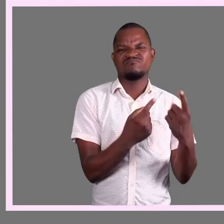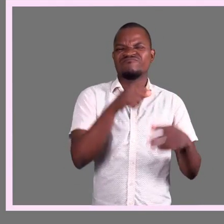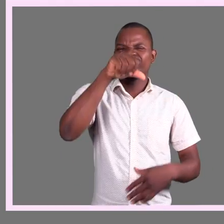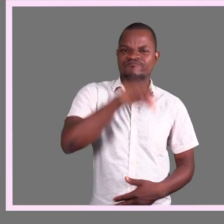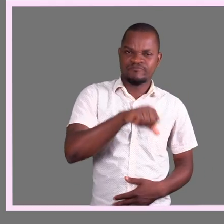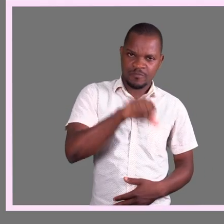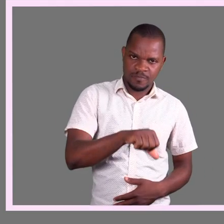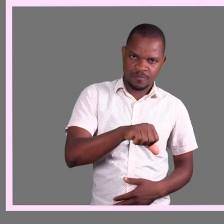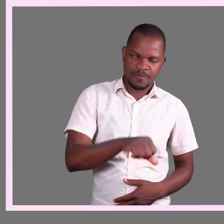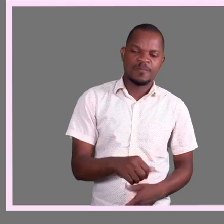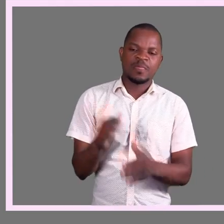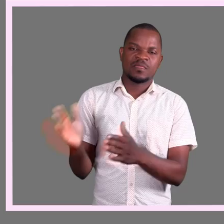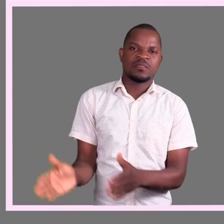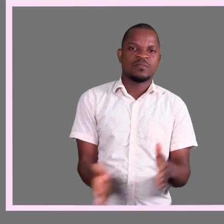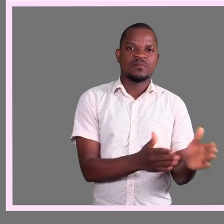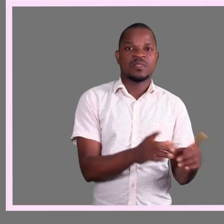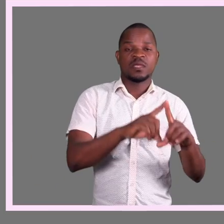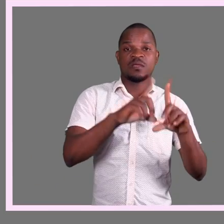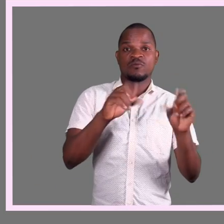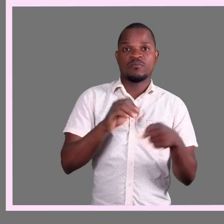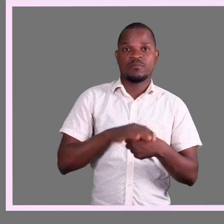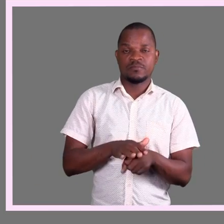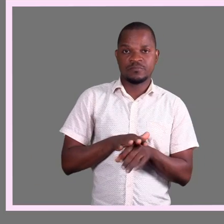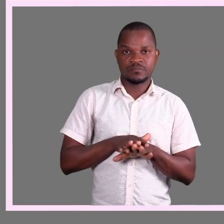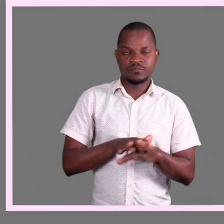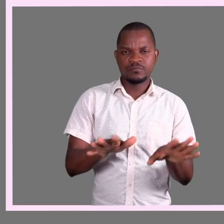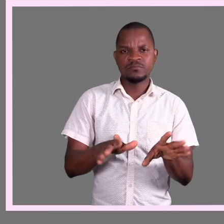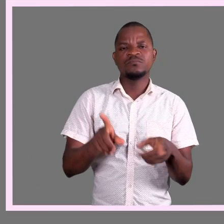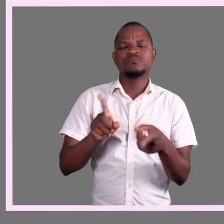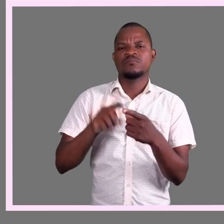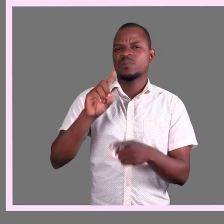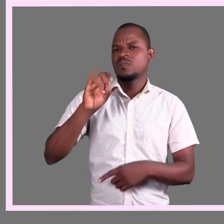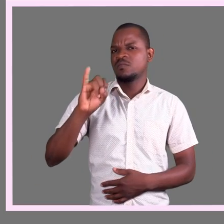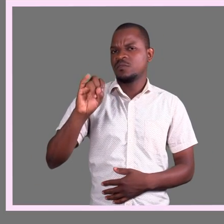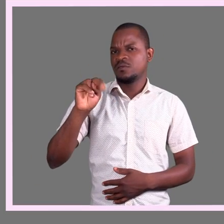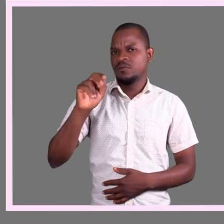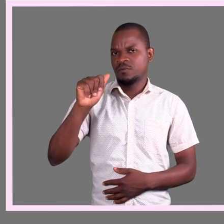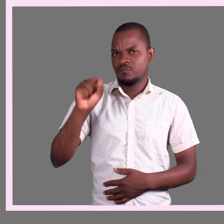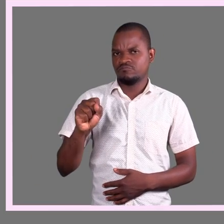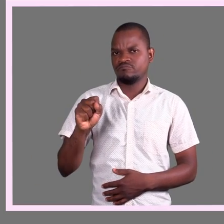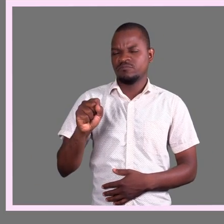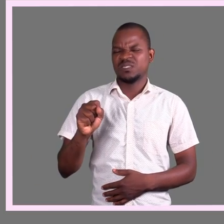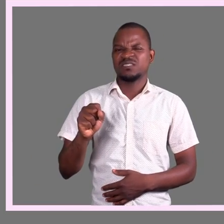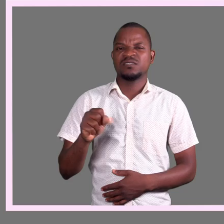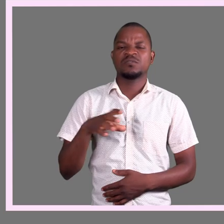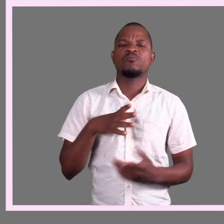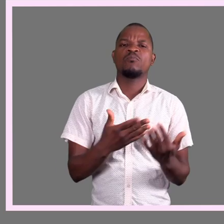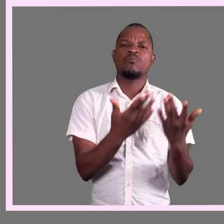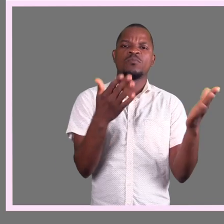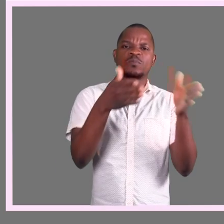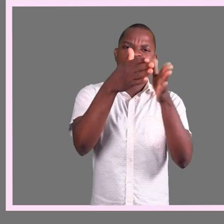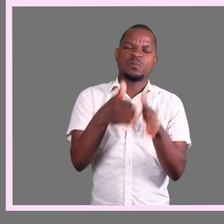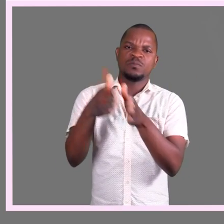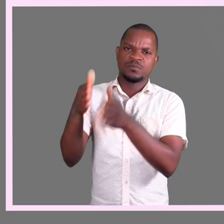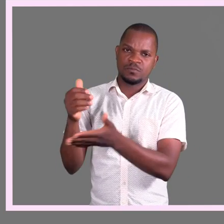explica o vice-ministro do género Criança e Ação Social. Davam volta de 600, portanto, mil